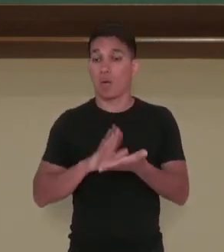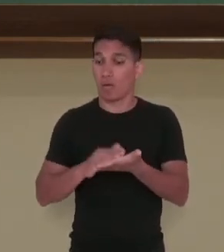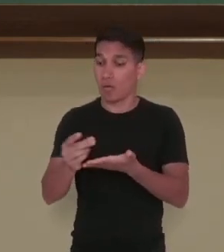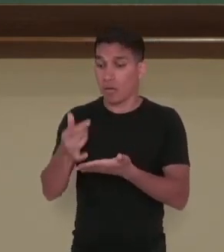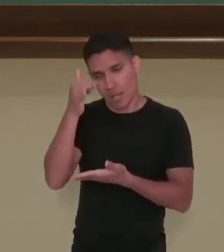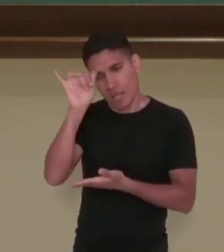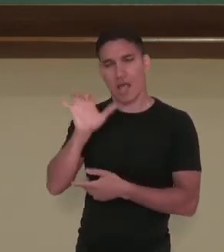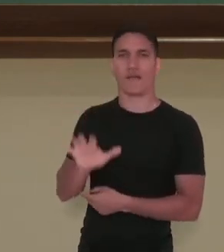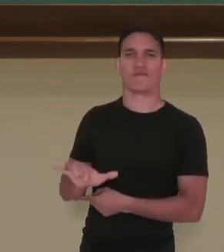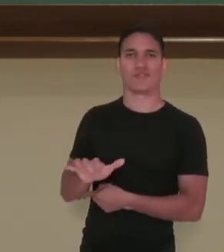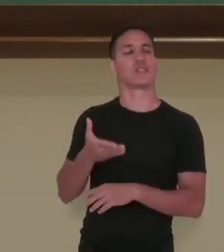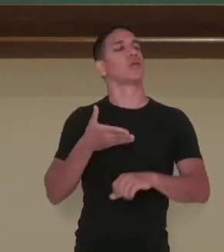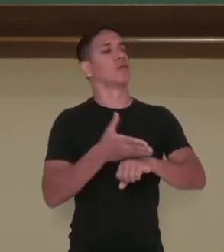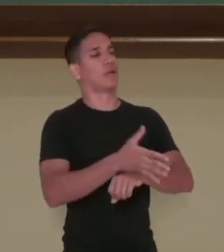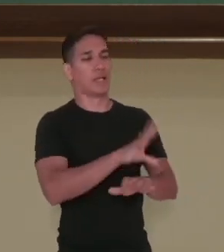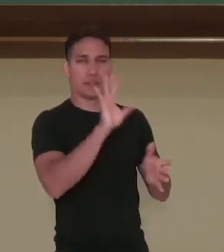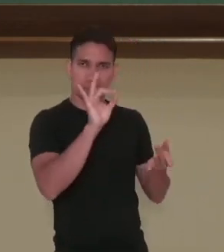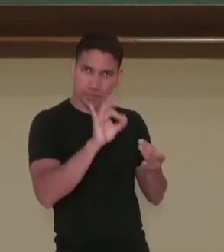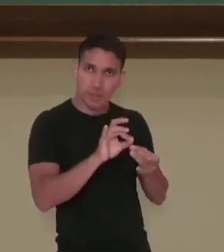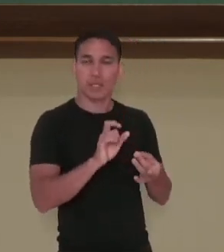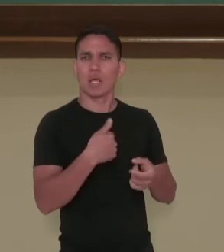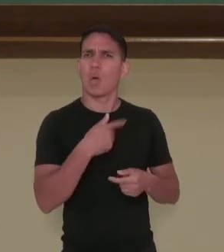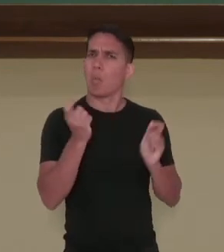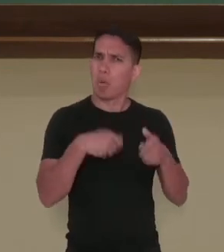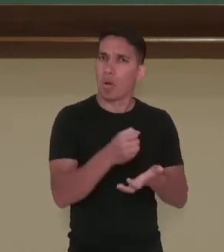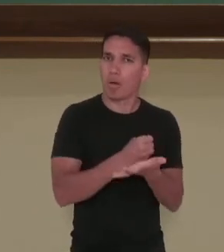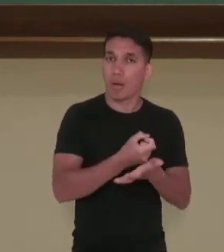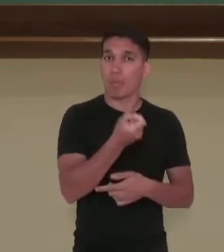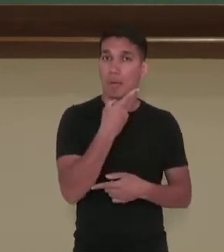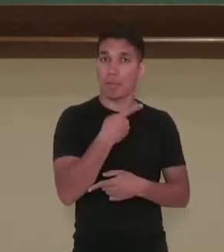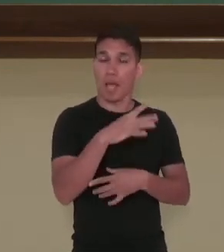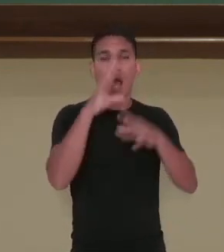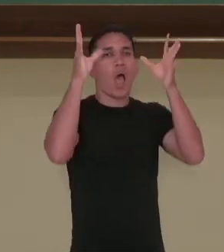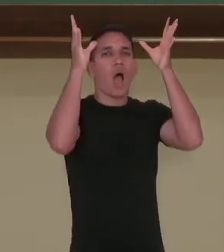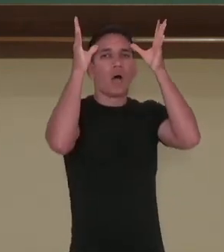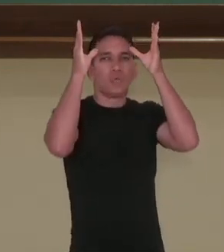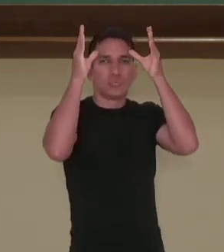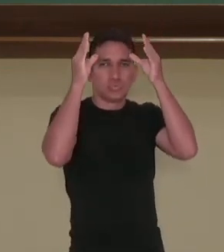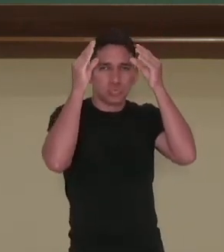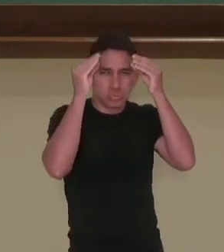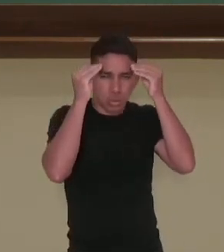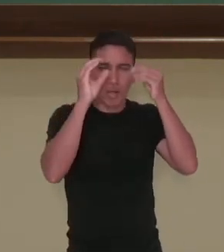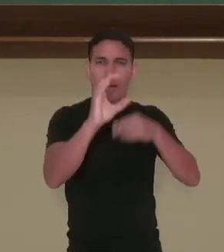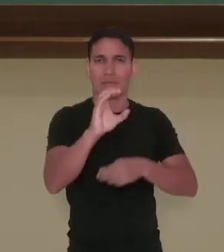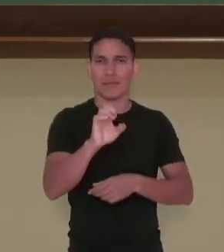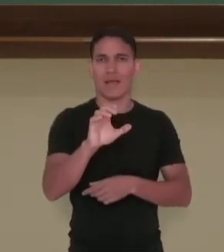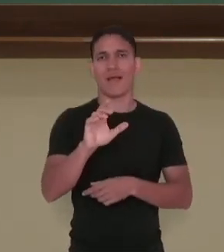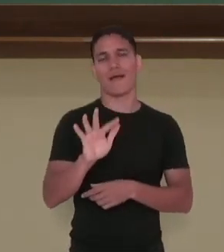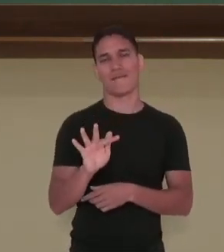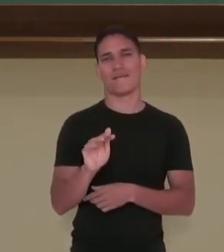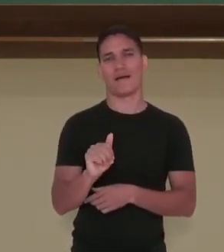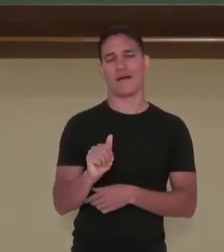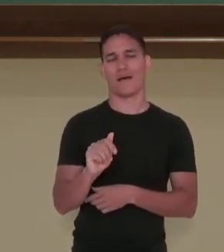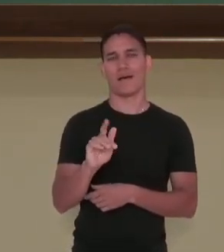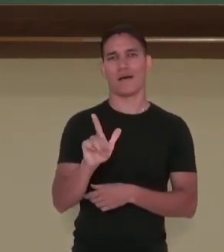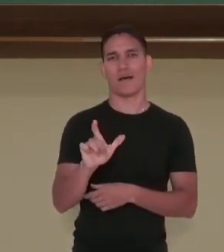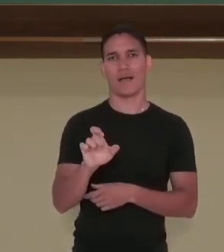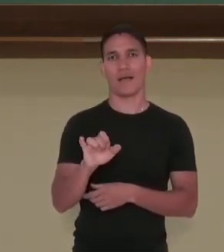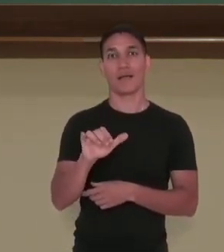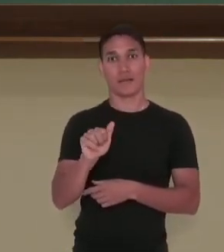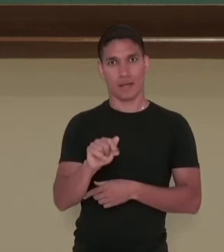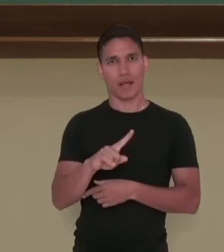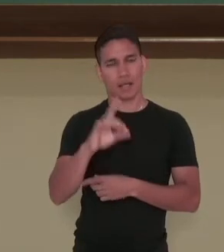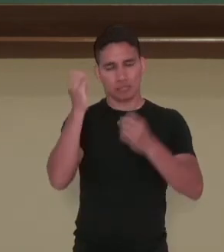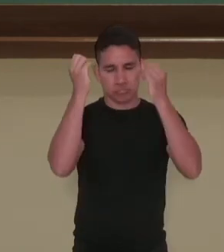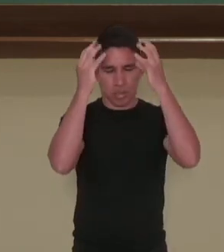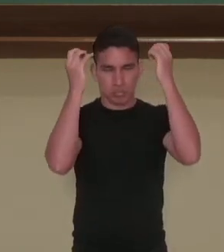comum. Eu posso tomar uma medicação para amenizar a cefaleia, no caso a dor de cabeça, mas eu já